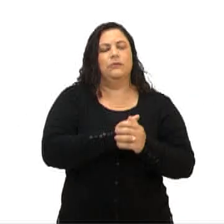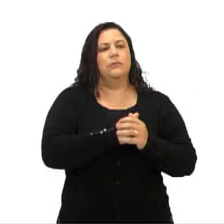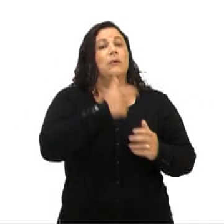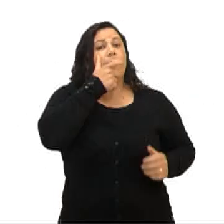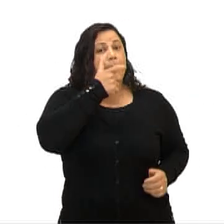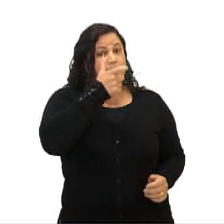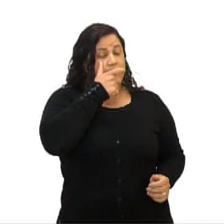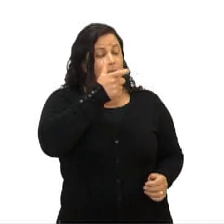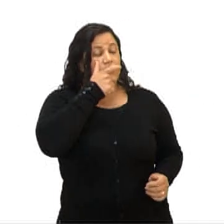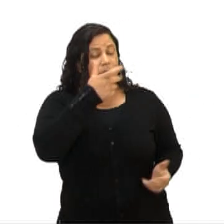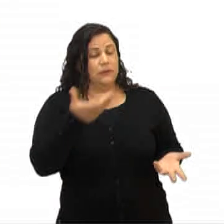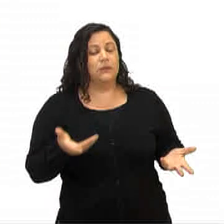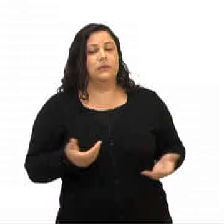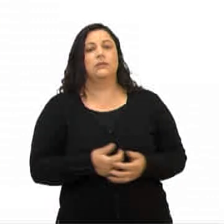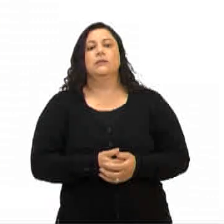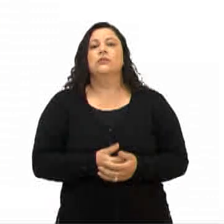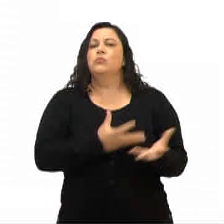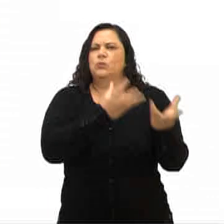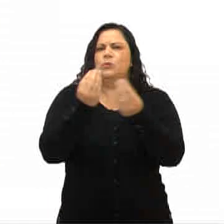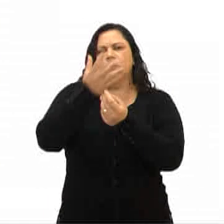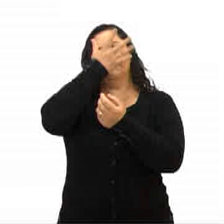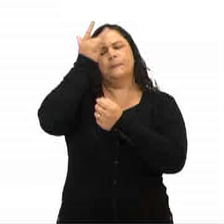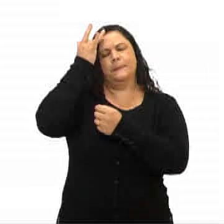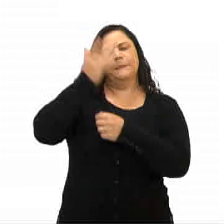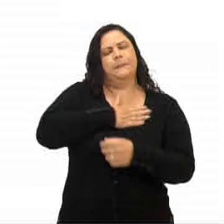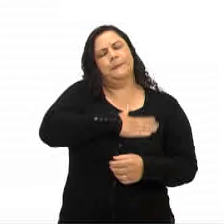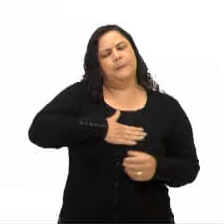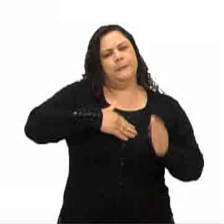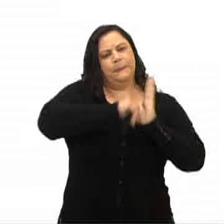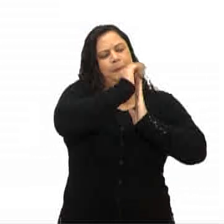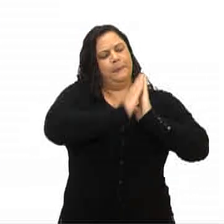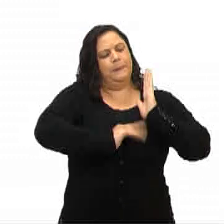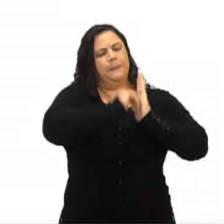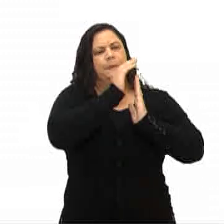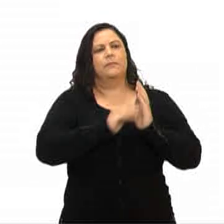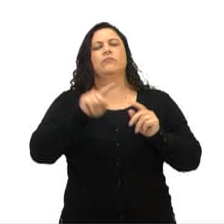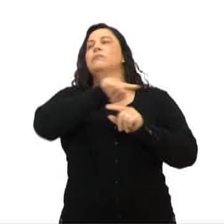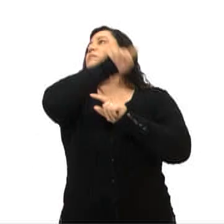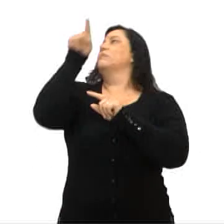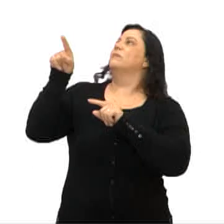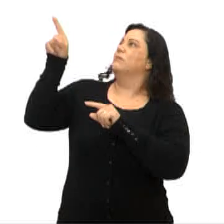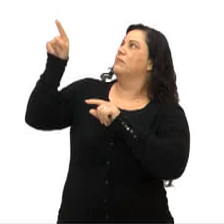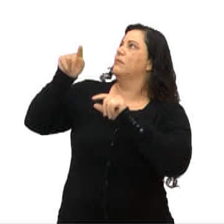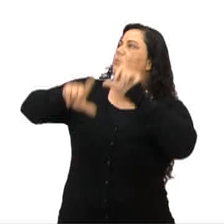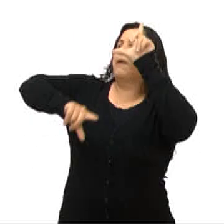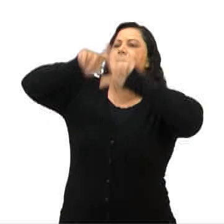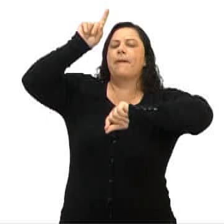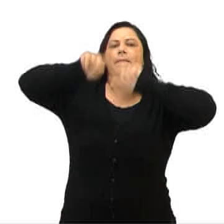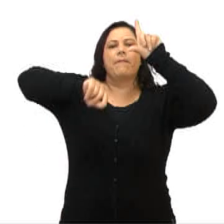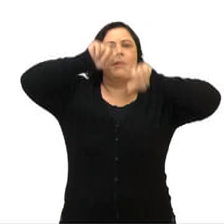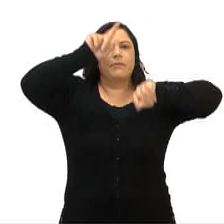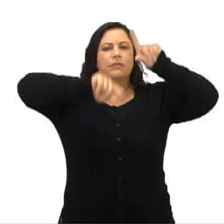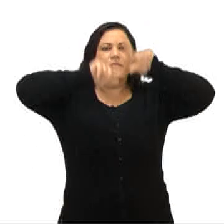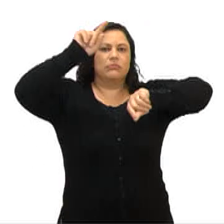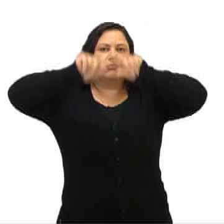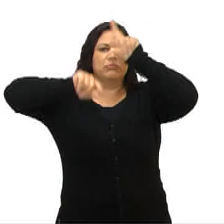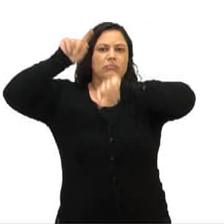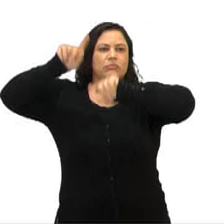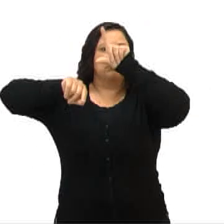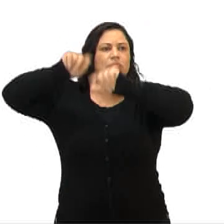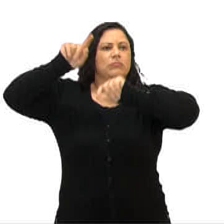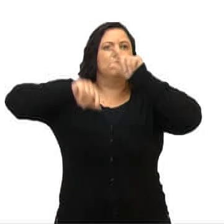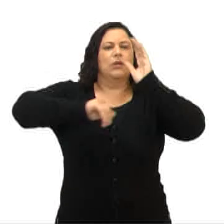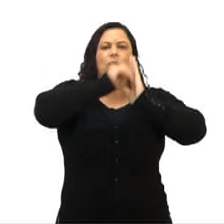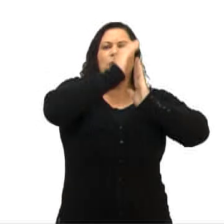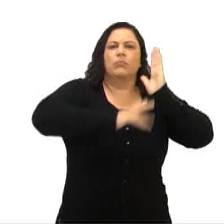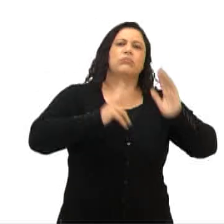interessante, muita gente gosta de reproduzir essa obra. A Noite Estrelada, que já está com zoom, mas, né, o autorretrato